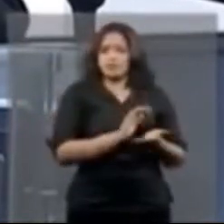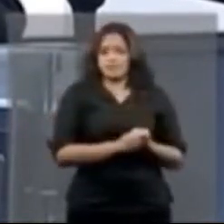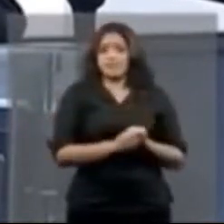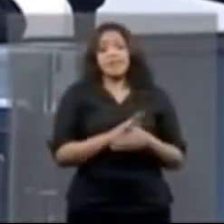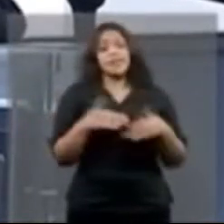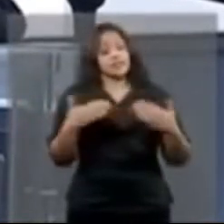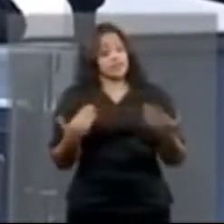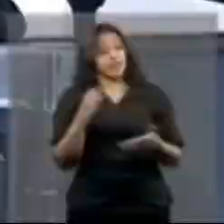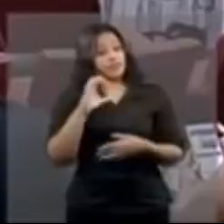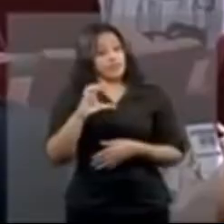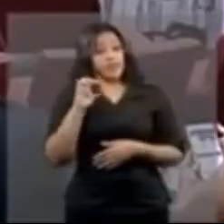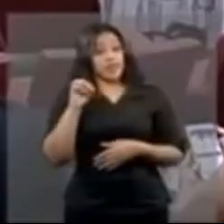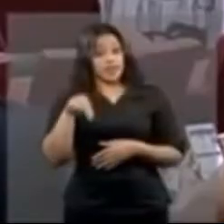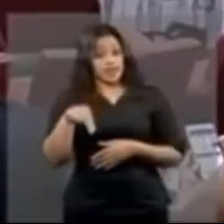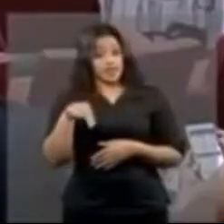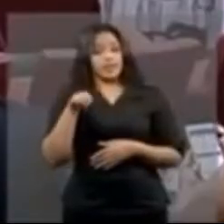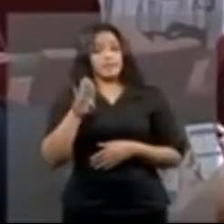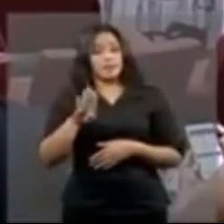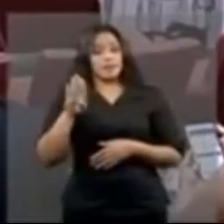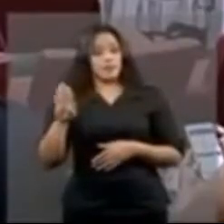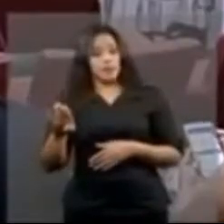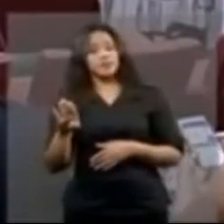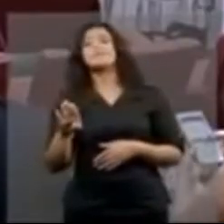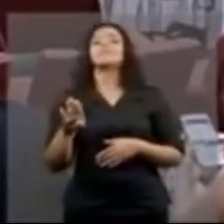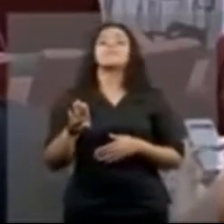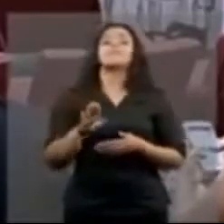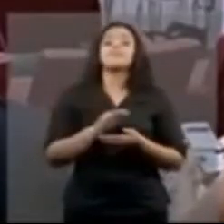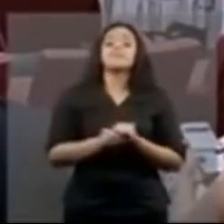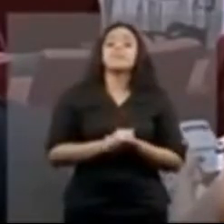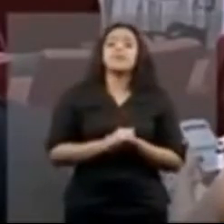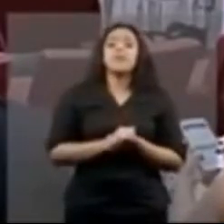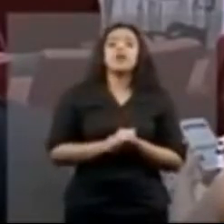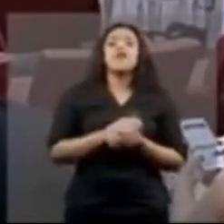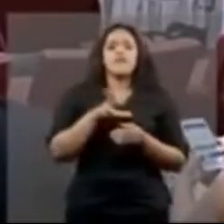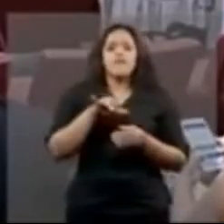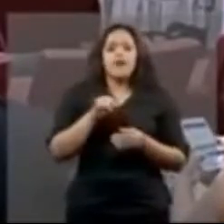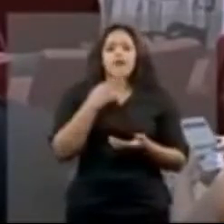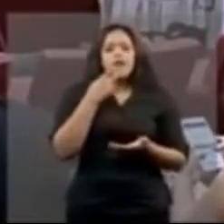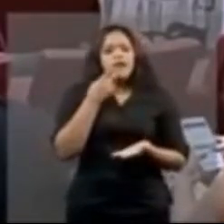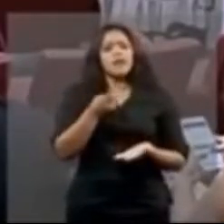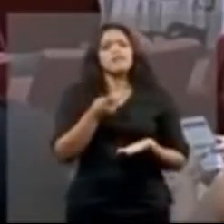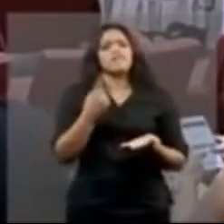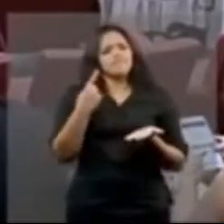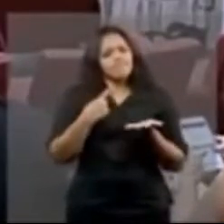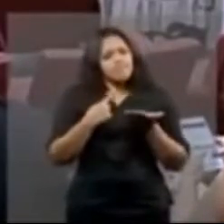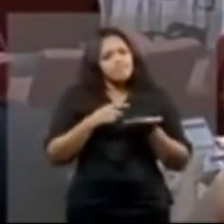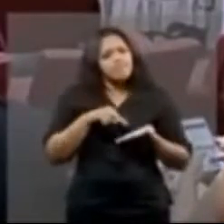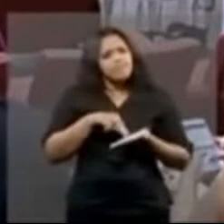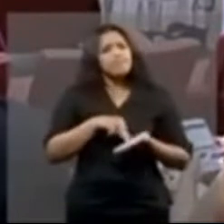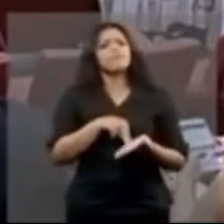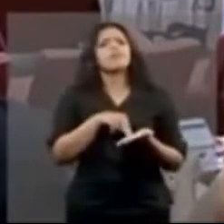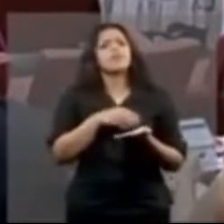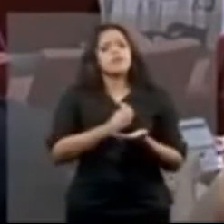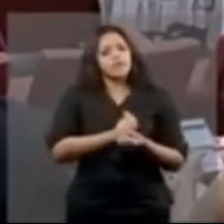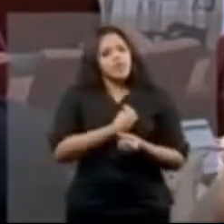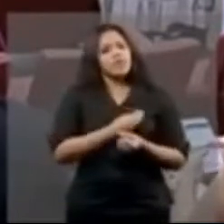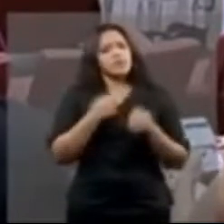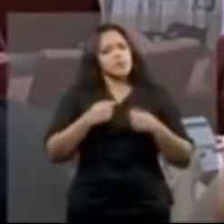CNBB, Conferência Nacional dos Bispos do Brasil, reitera sua posição em defesa da